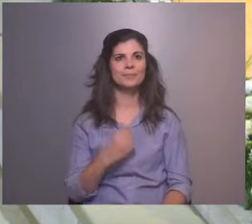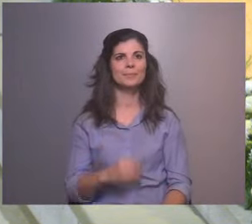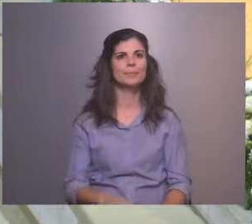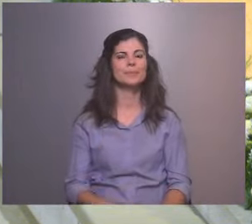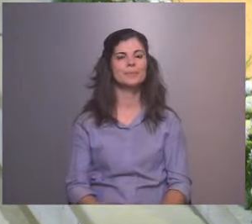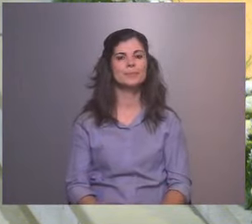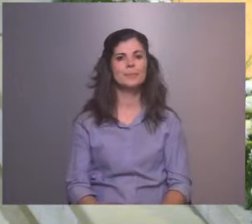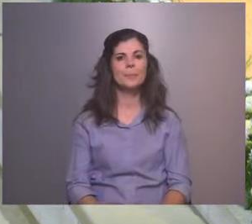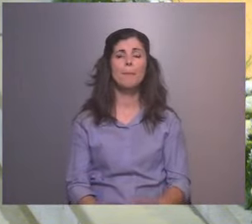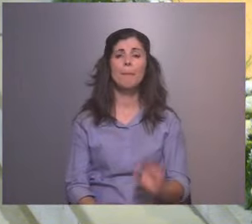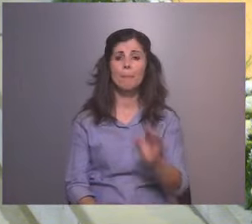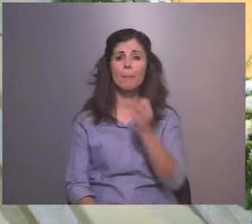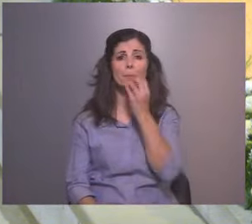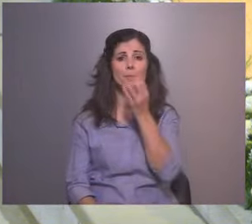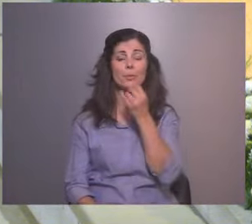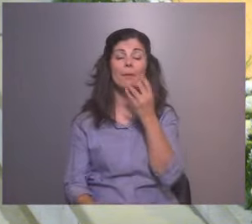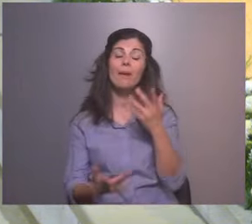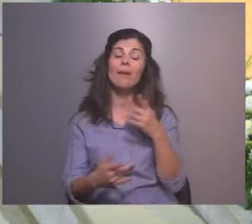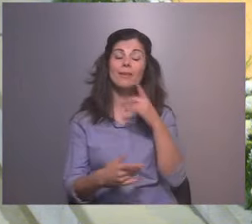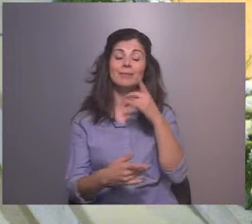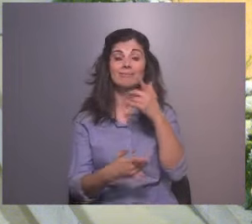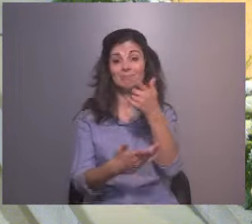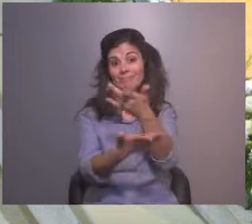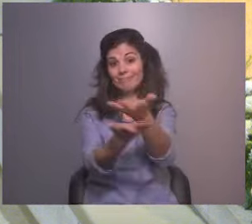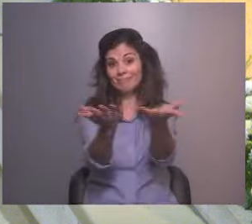aleluia. Ai,